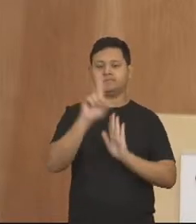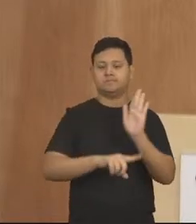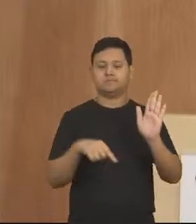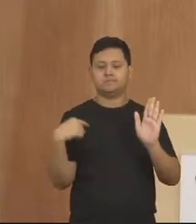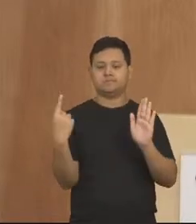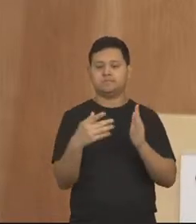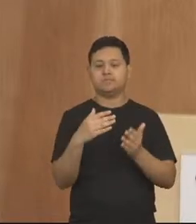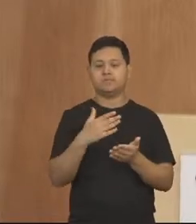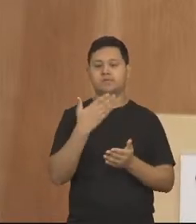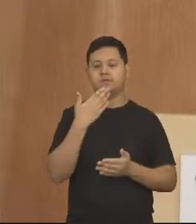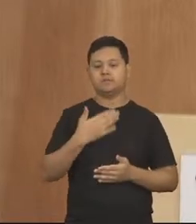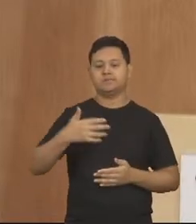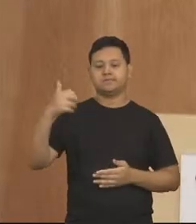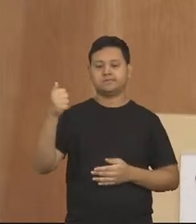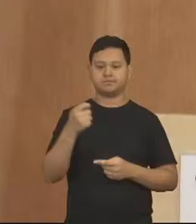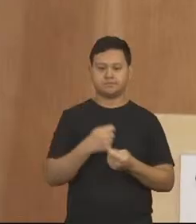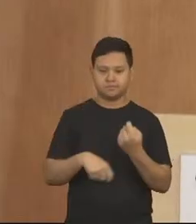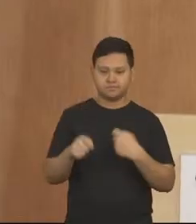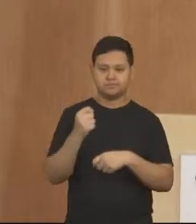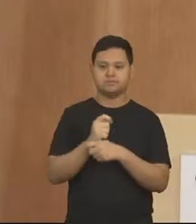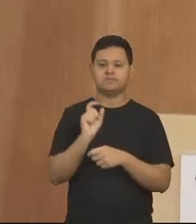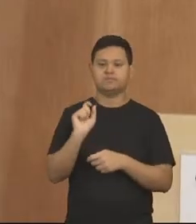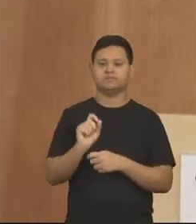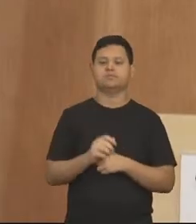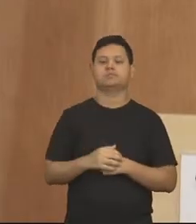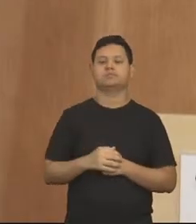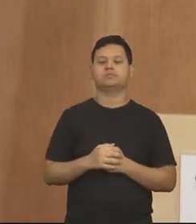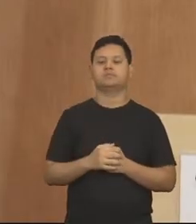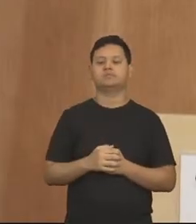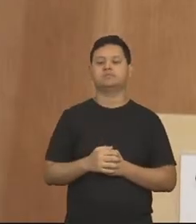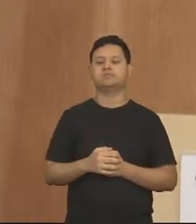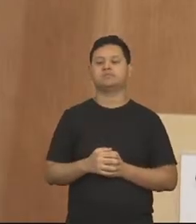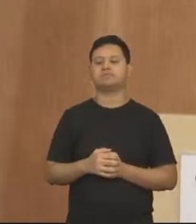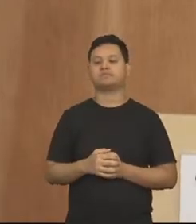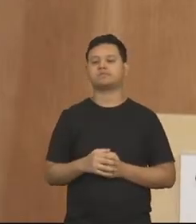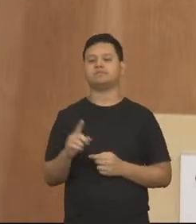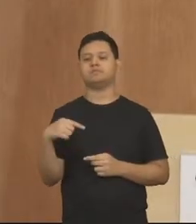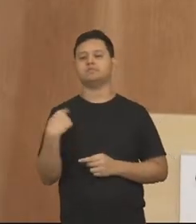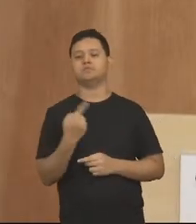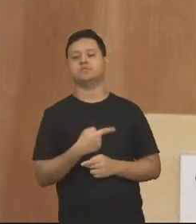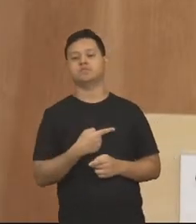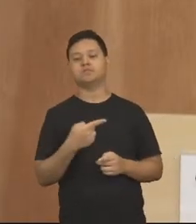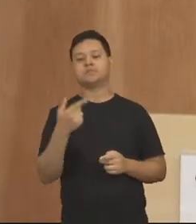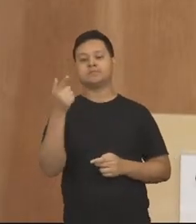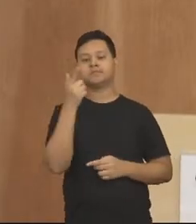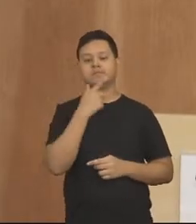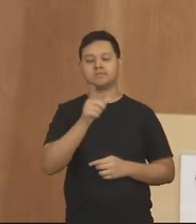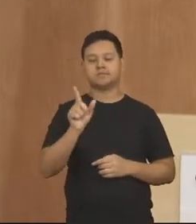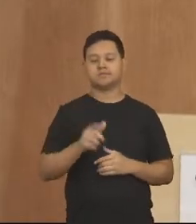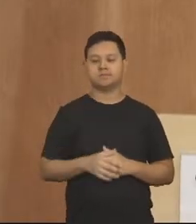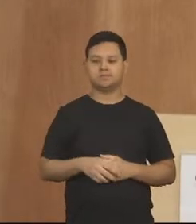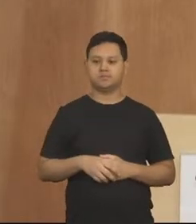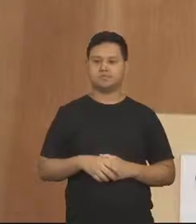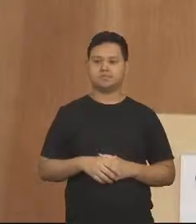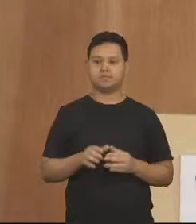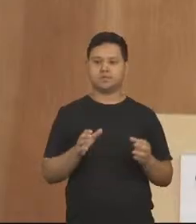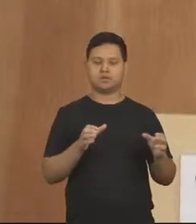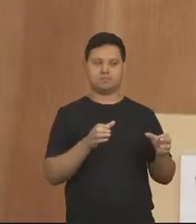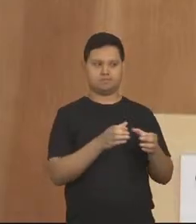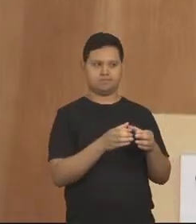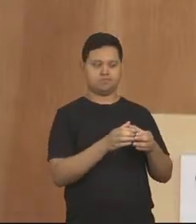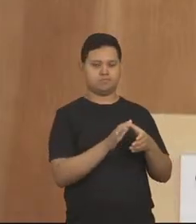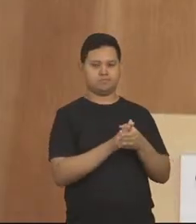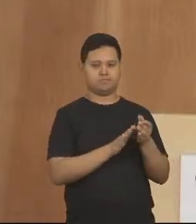gente melhorou no passado. Então, isso a gente foi contemplado, então, a comissão aprovou,